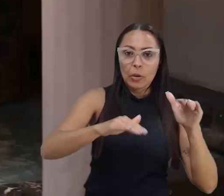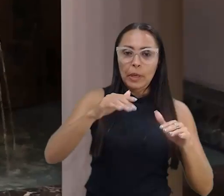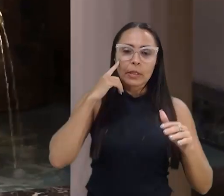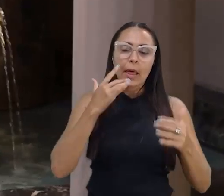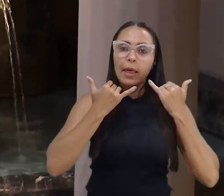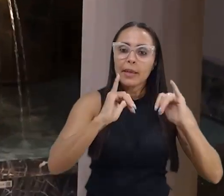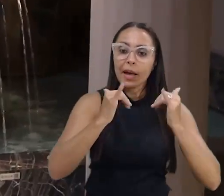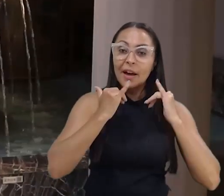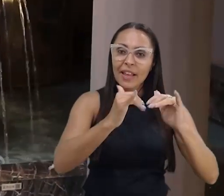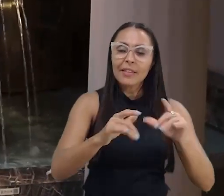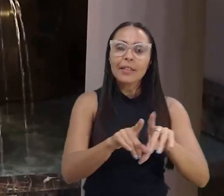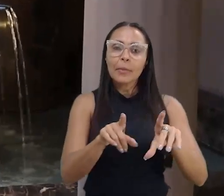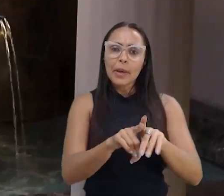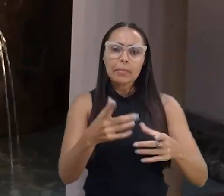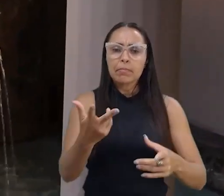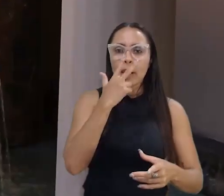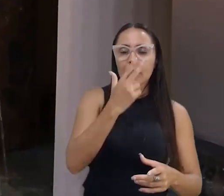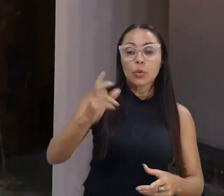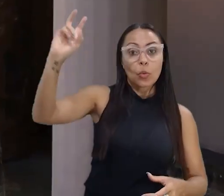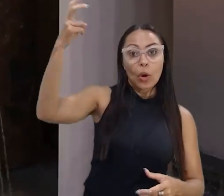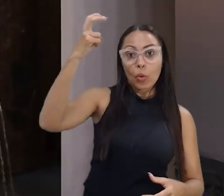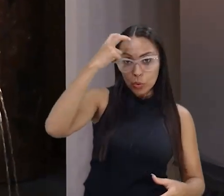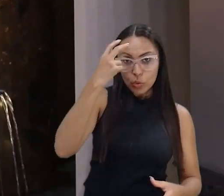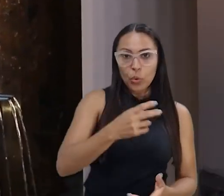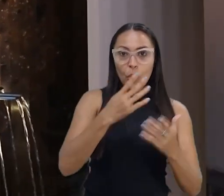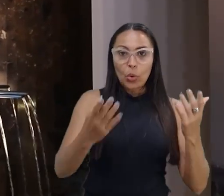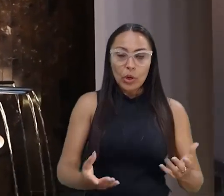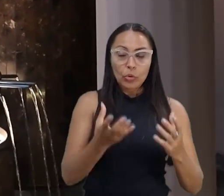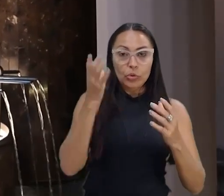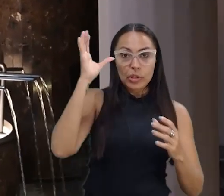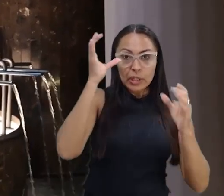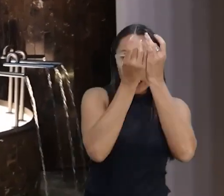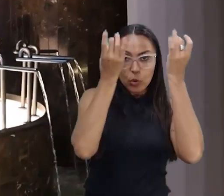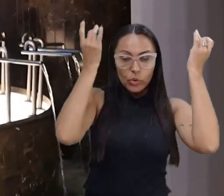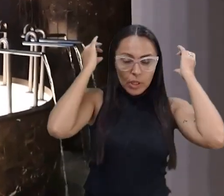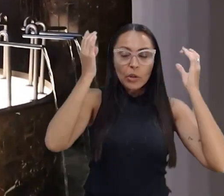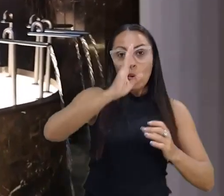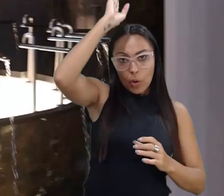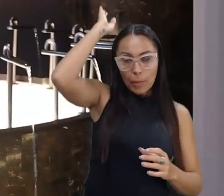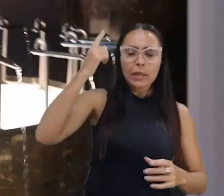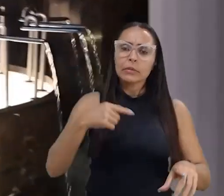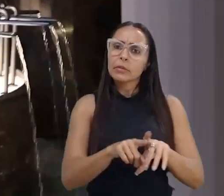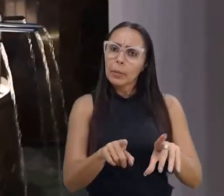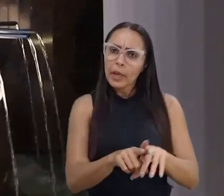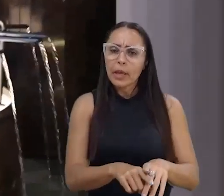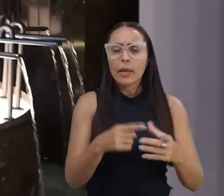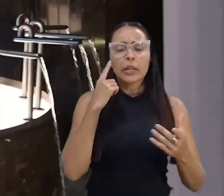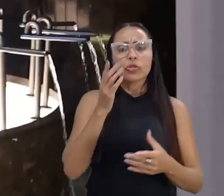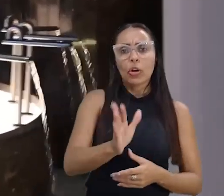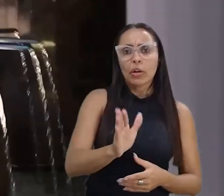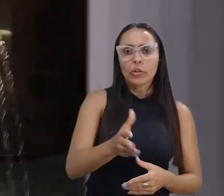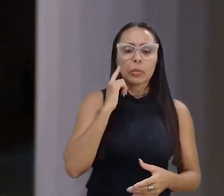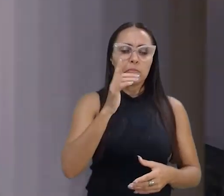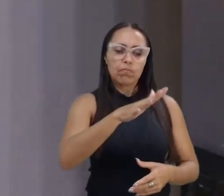Itália e que tem tudo a ver com a cultura provinda dos gregos e dos romanos, que é super tendência também, já que nós